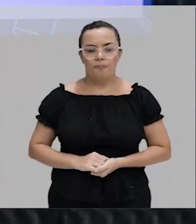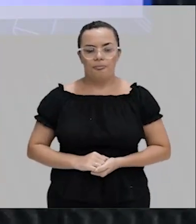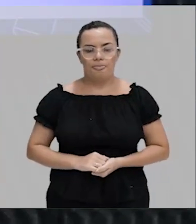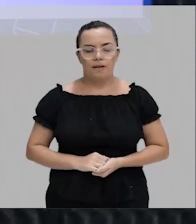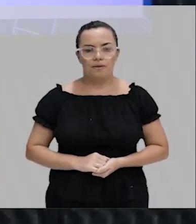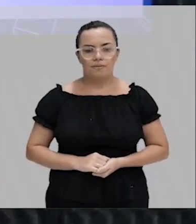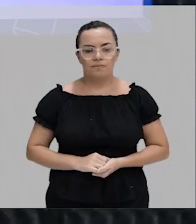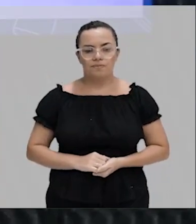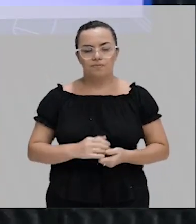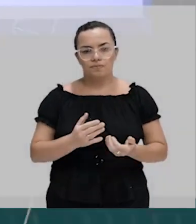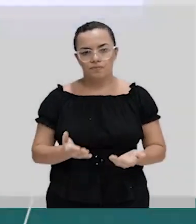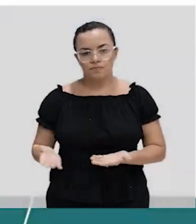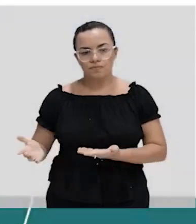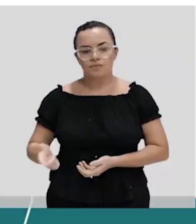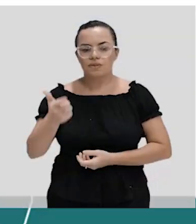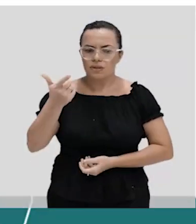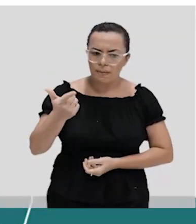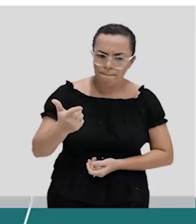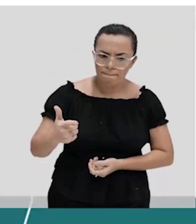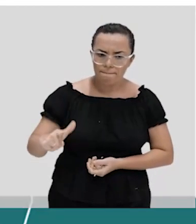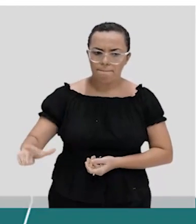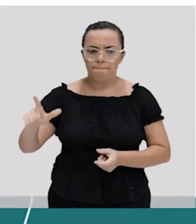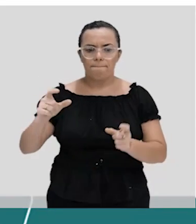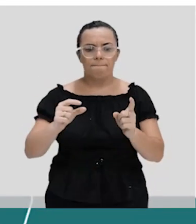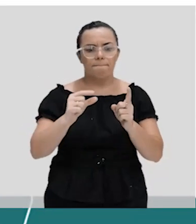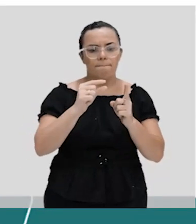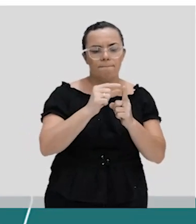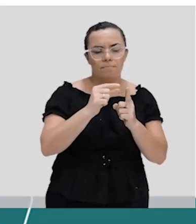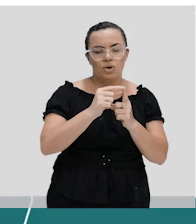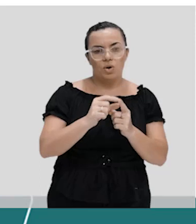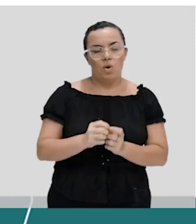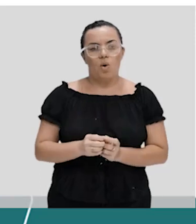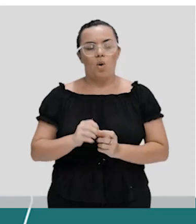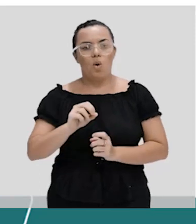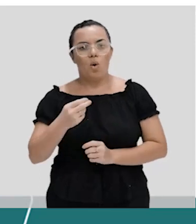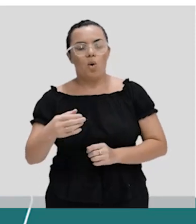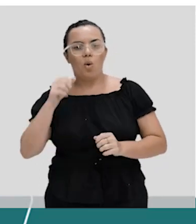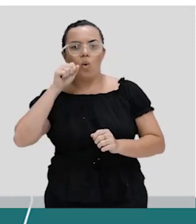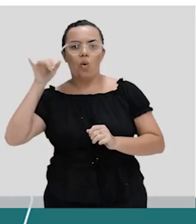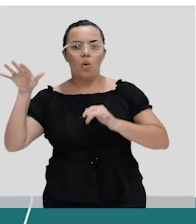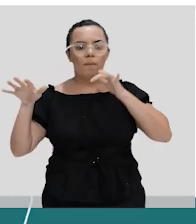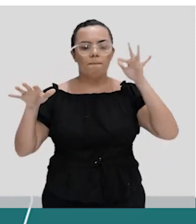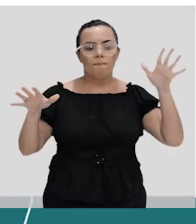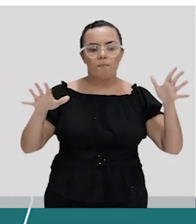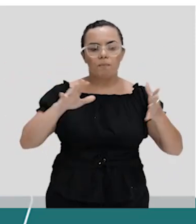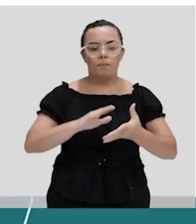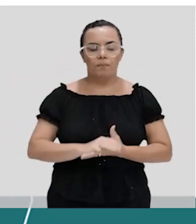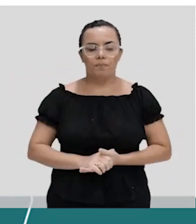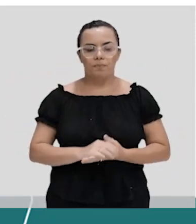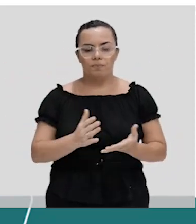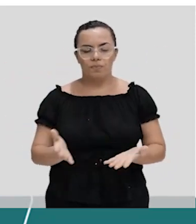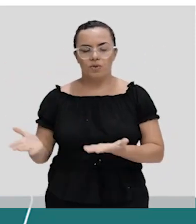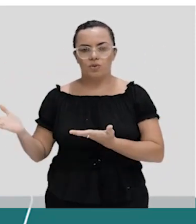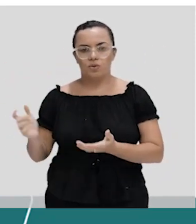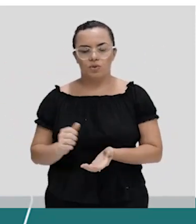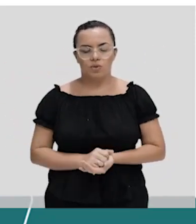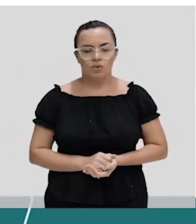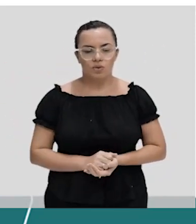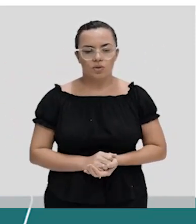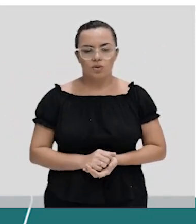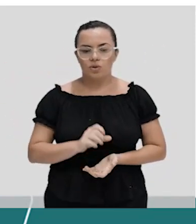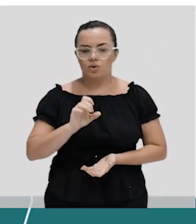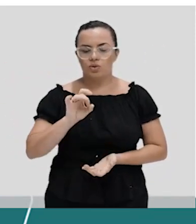Palavras repetidas ou onomatopeias, né, onomatopaicas, também pode ser chamado assim. Somente o segundo elemento